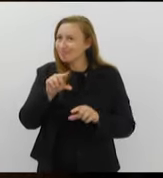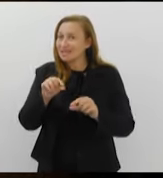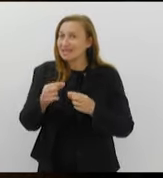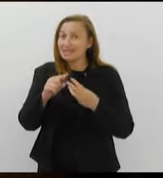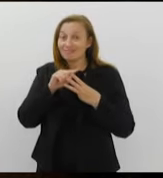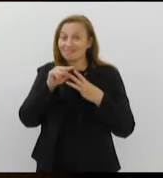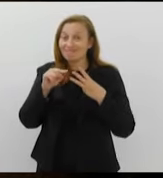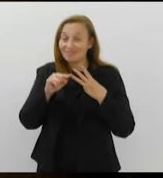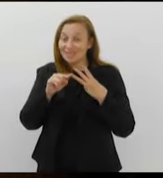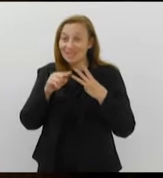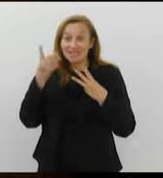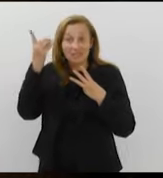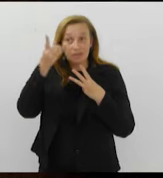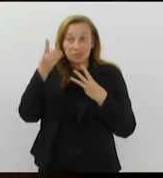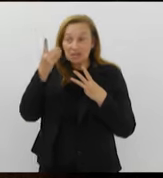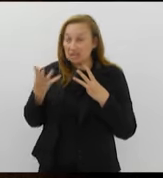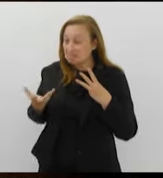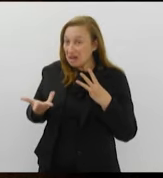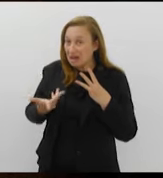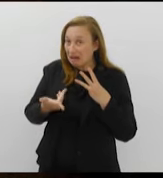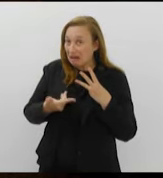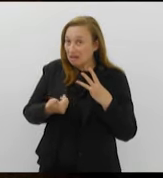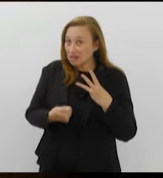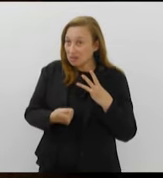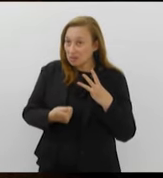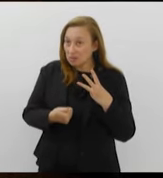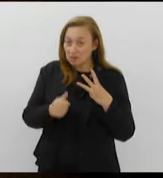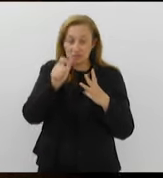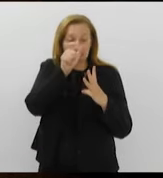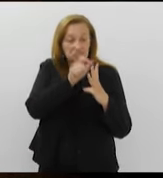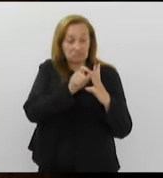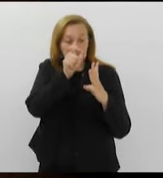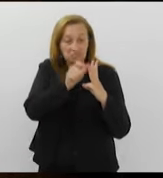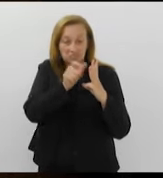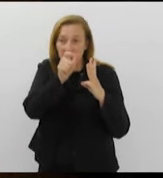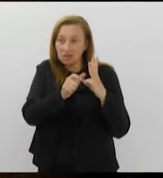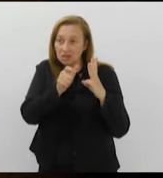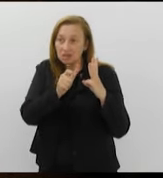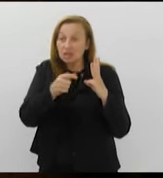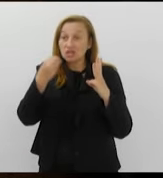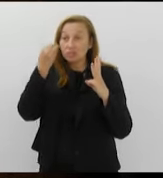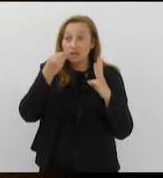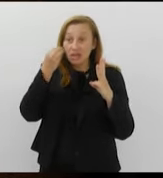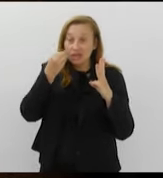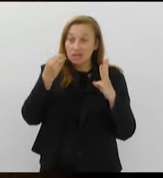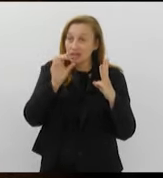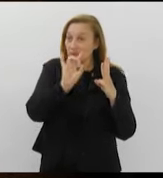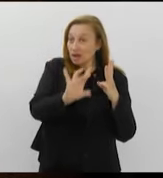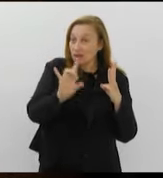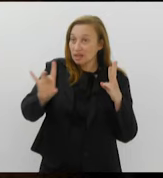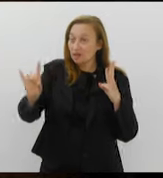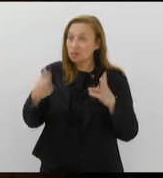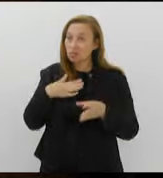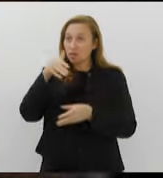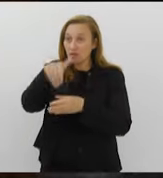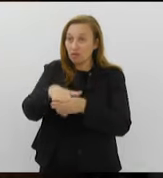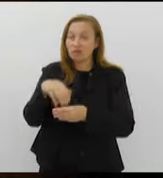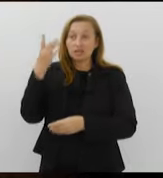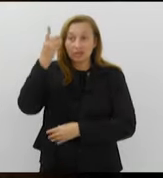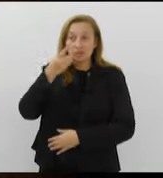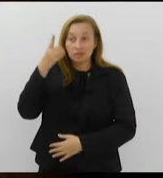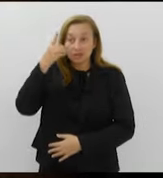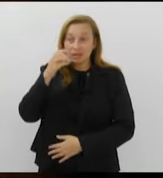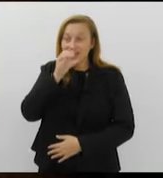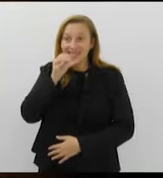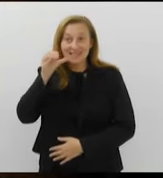três deputadas maravilhosas, que eu tenho a oportunidade de estar aqui convivendo com elas. Meu voto é da deputada